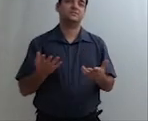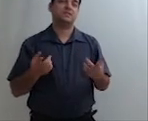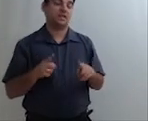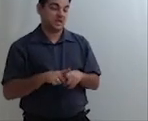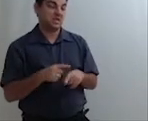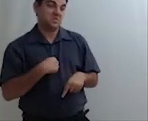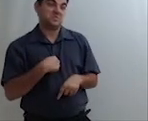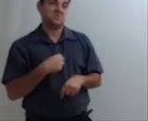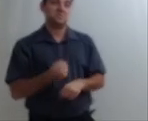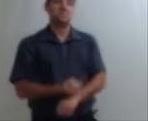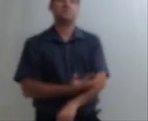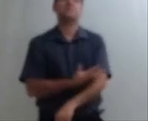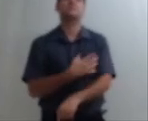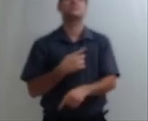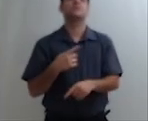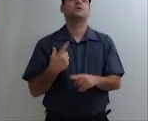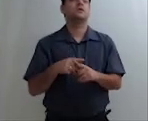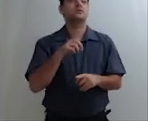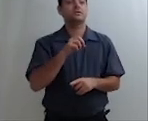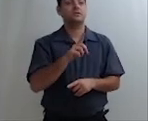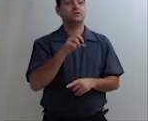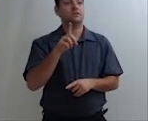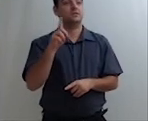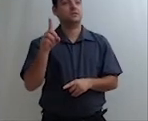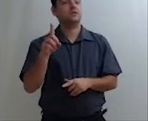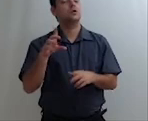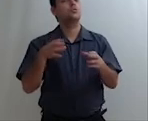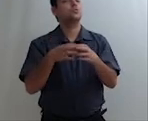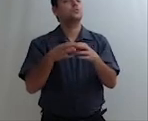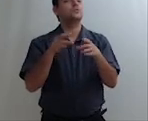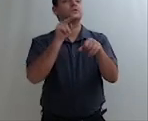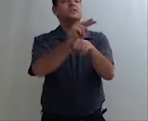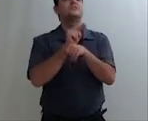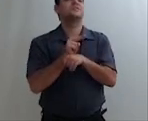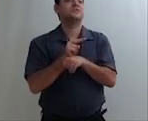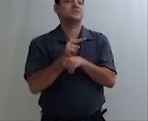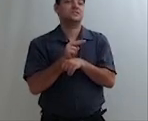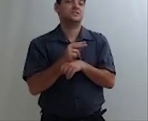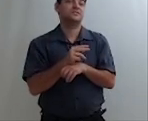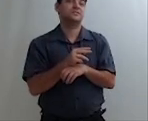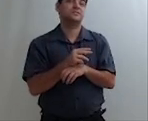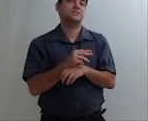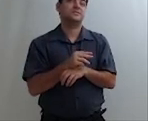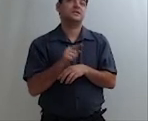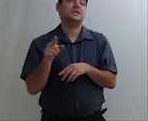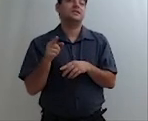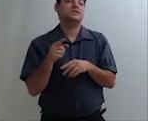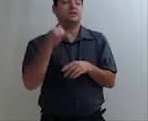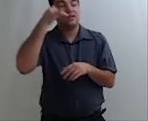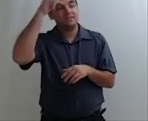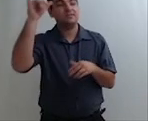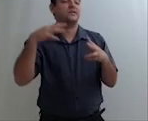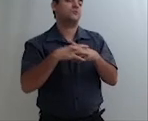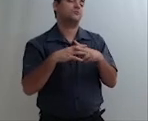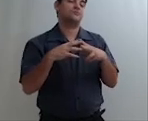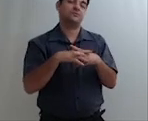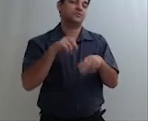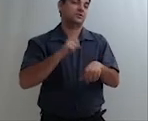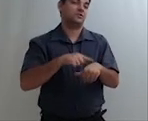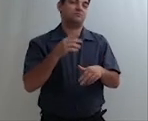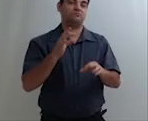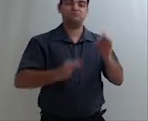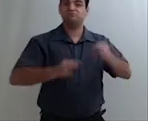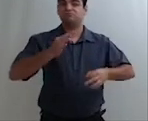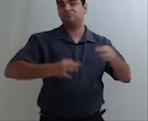ao falar do trabalho do iddd que nessa vertente de pesquisa do prova sob Suspeita né que é assim um trabalho